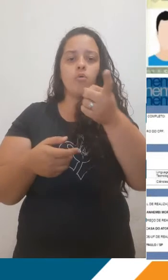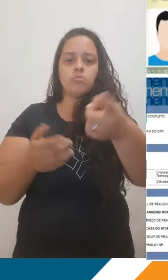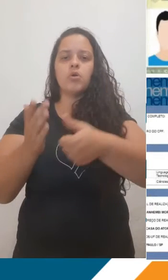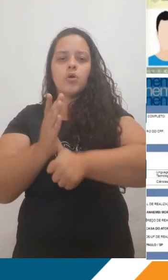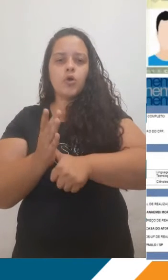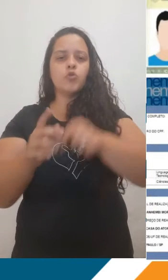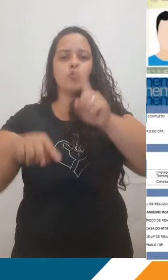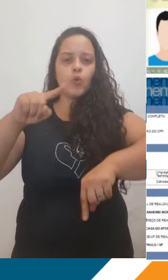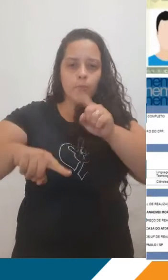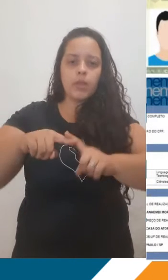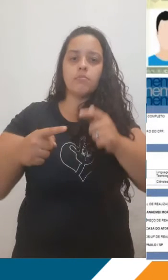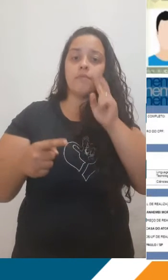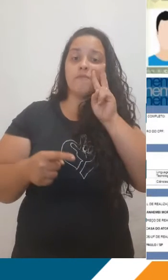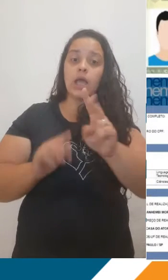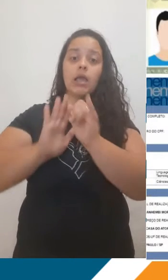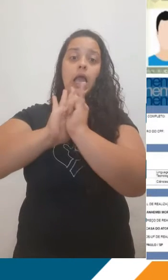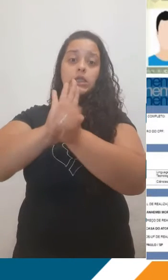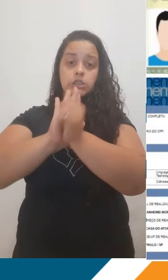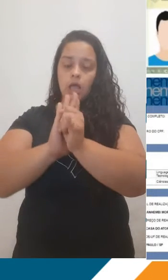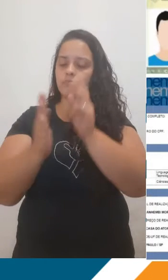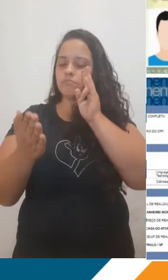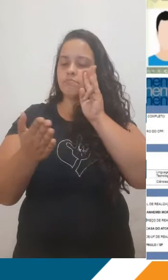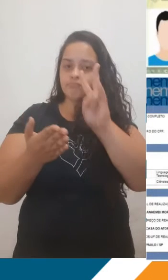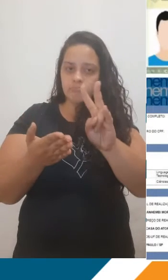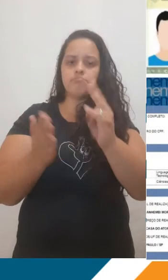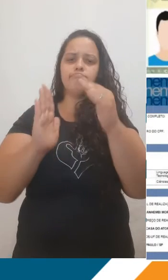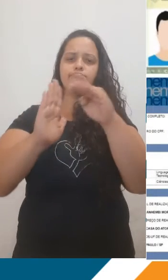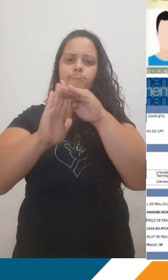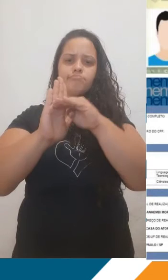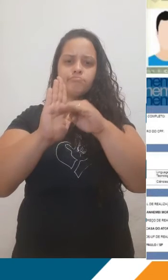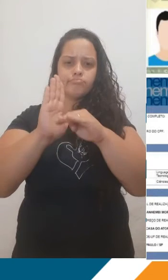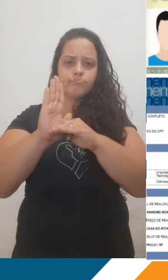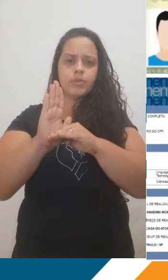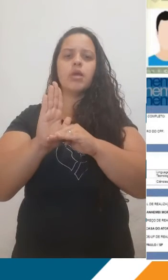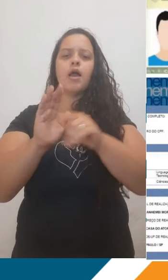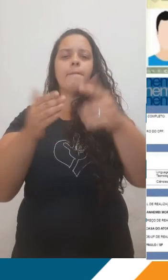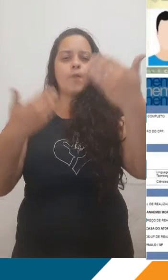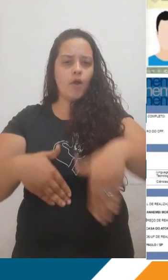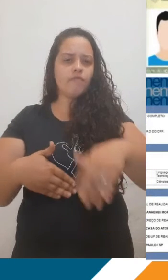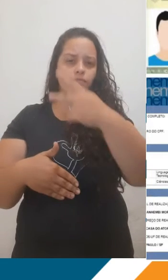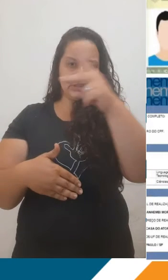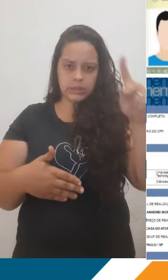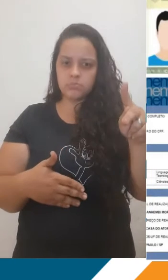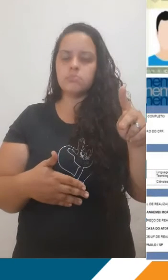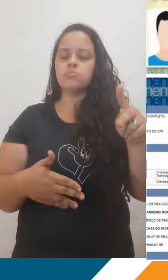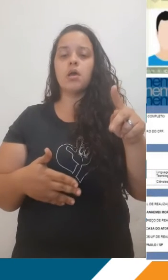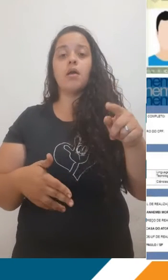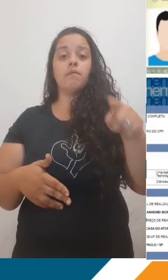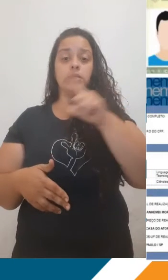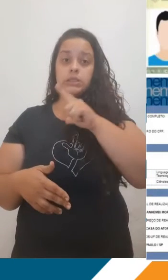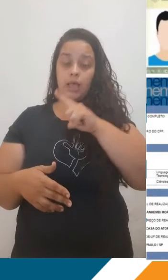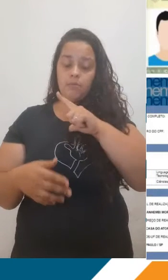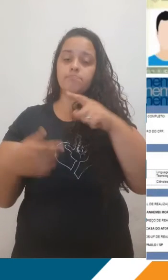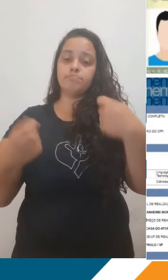documentação exigida pelo edital, o edital do seu concurso. Então, você deve